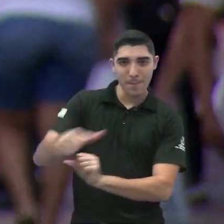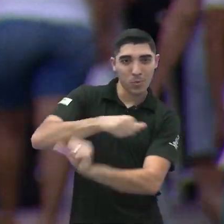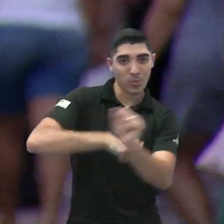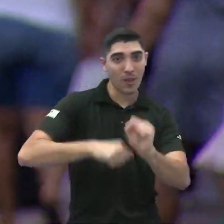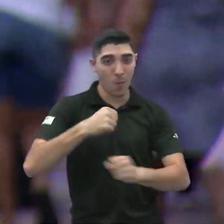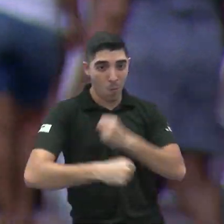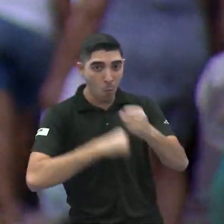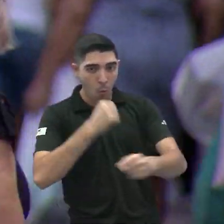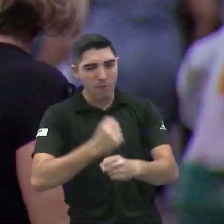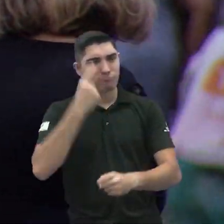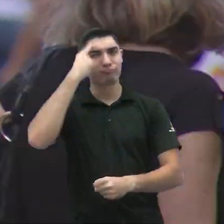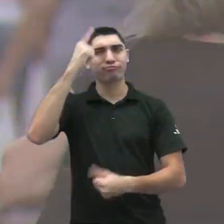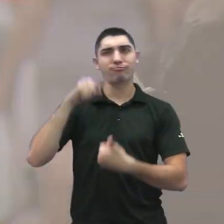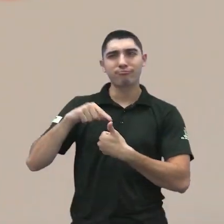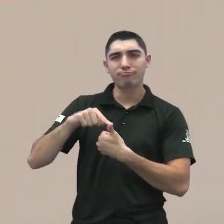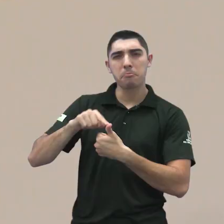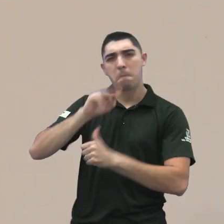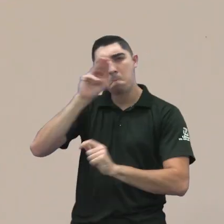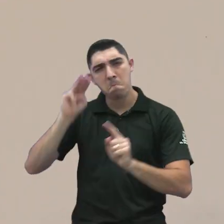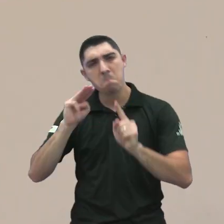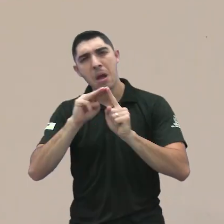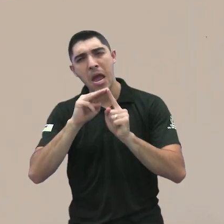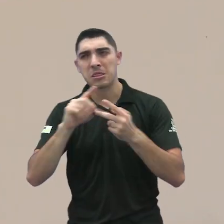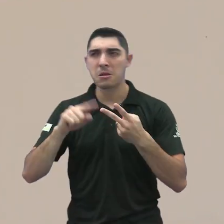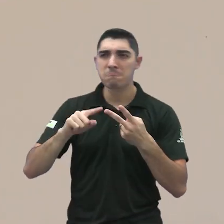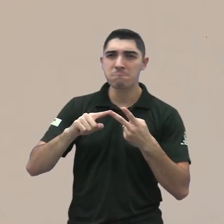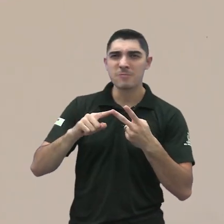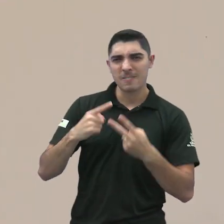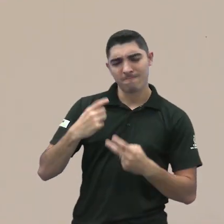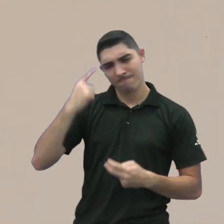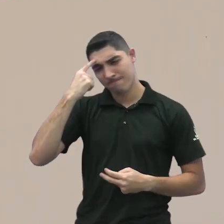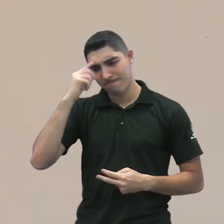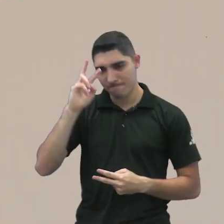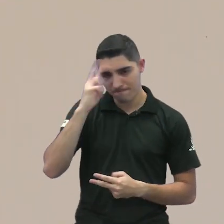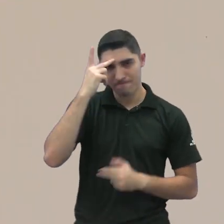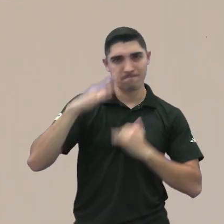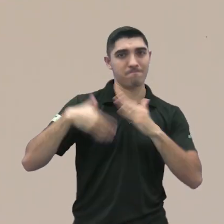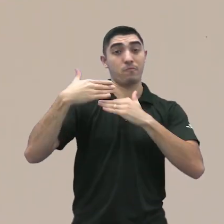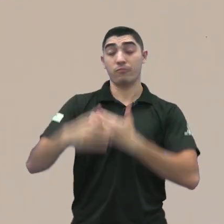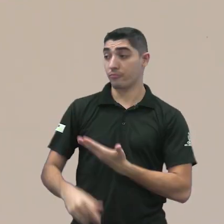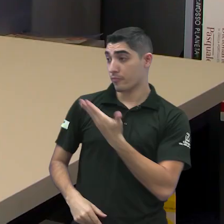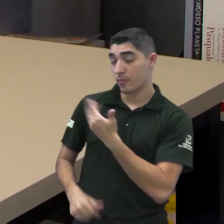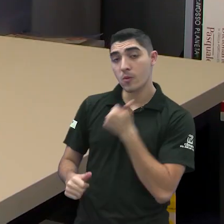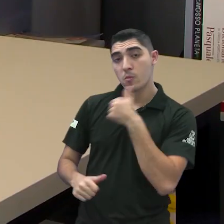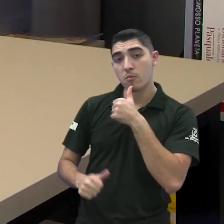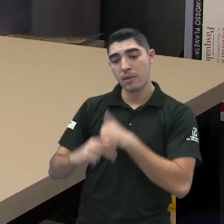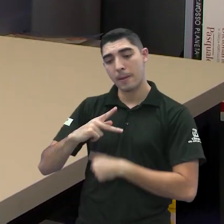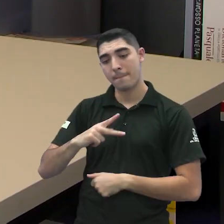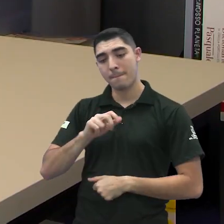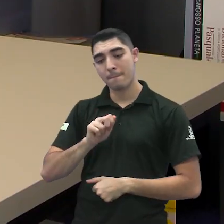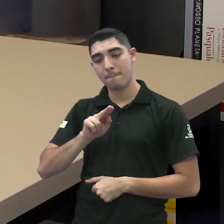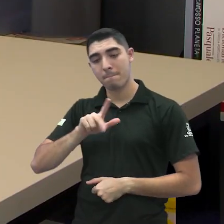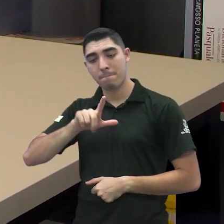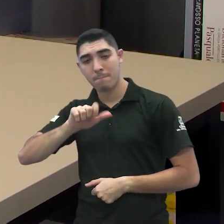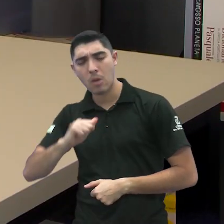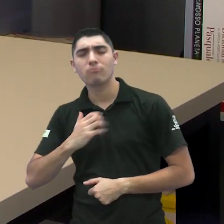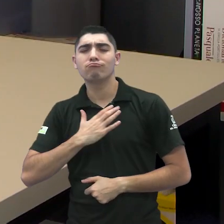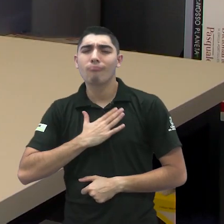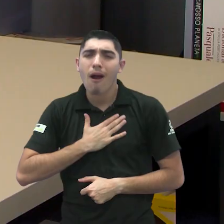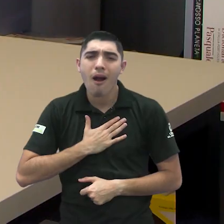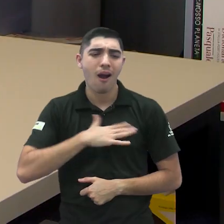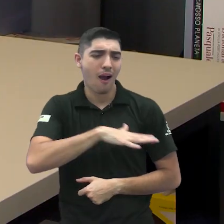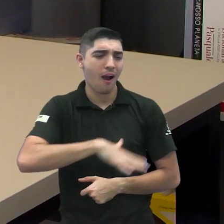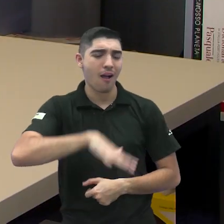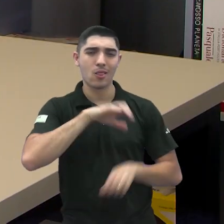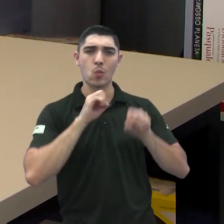a virada de um novo ano para retomar algum projeto ou até mesmo se reerguer. A Paula sempre foi apaixonada pela